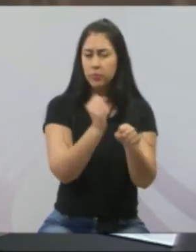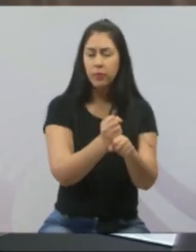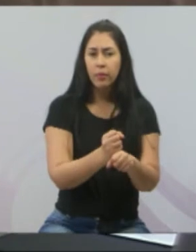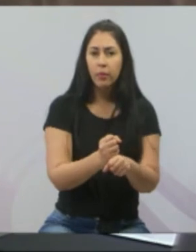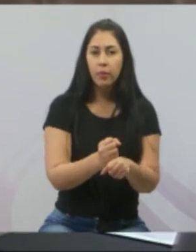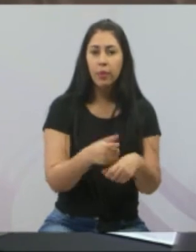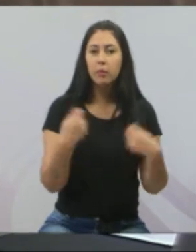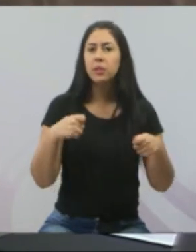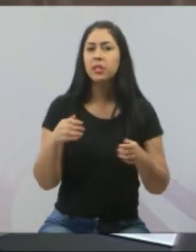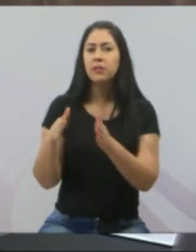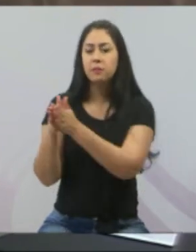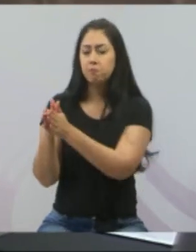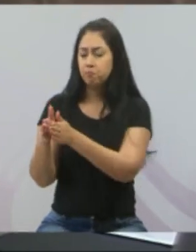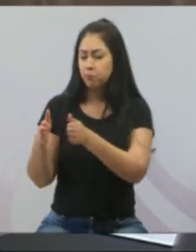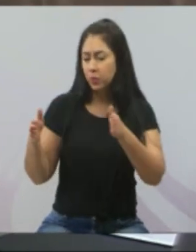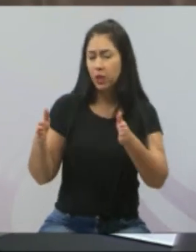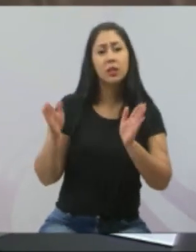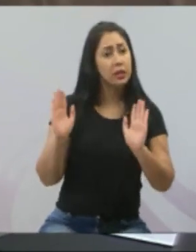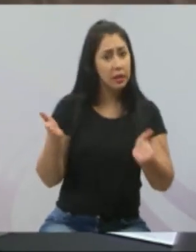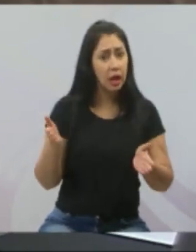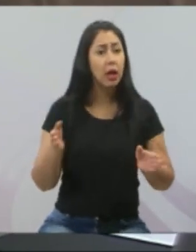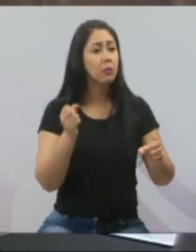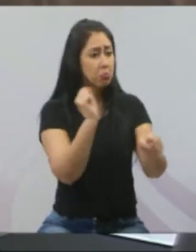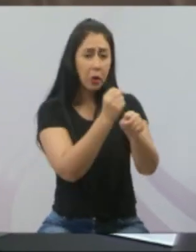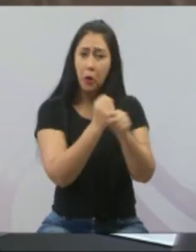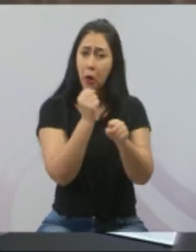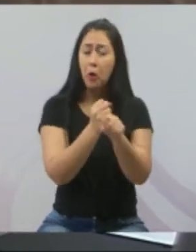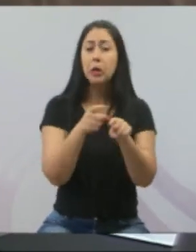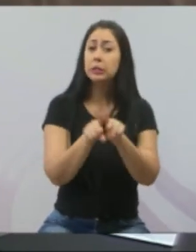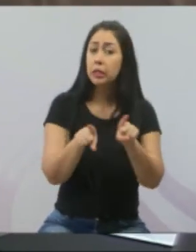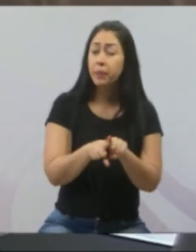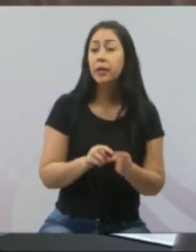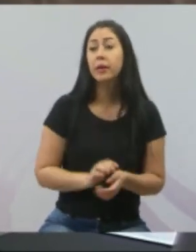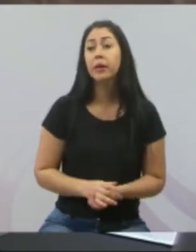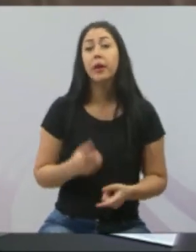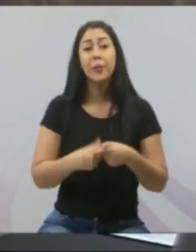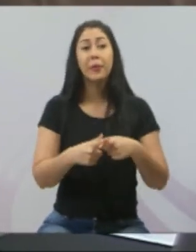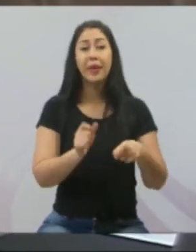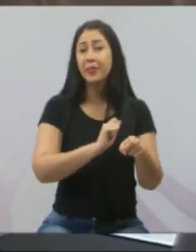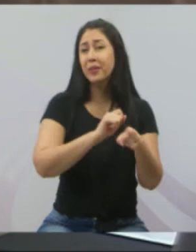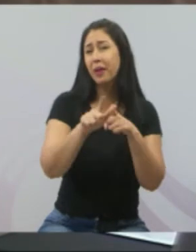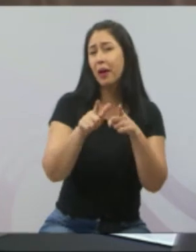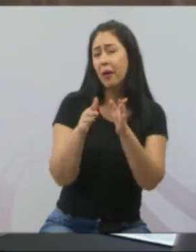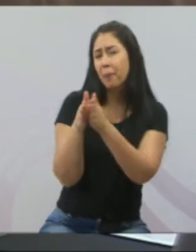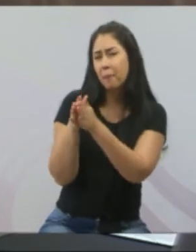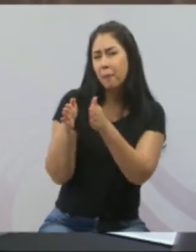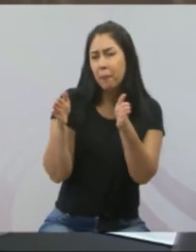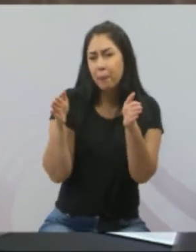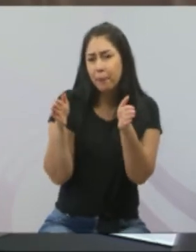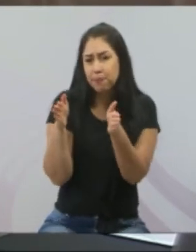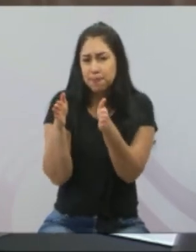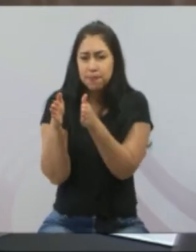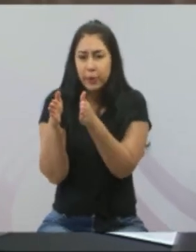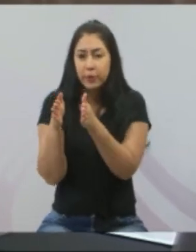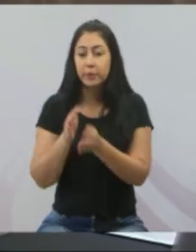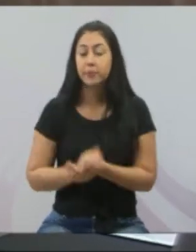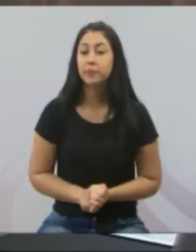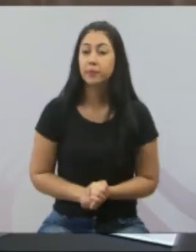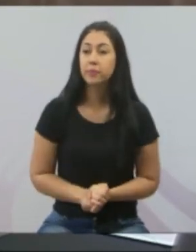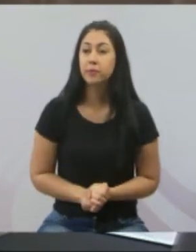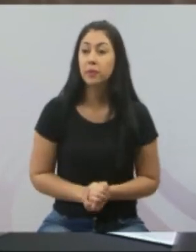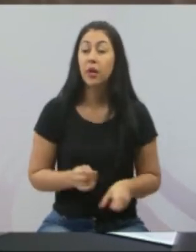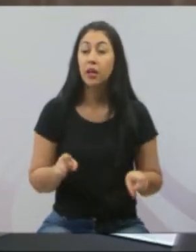região. Essa providência dará maior segurança a todos. Assim sendo, muito respeitosamente, recorremos à compreensão e aos prédios dessa concessionária e,